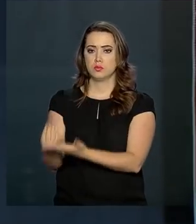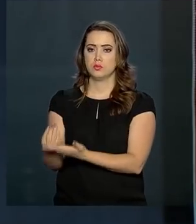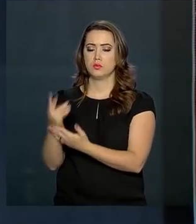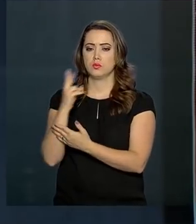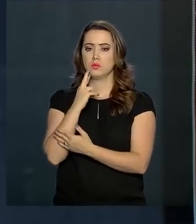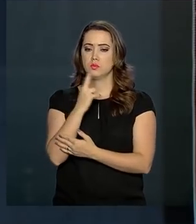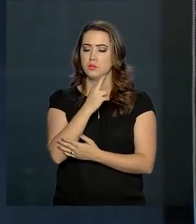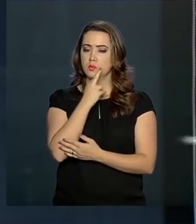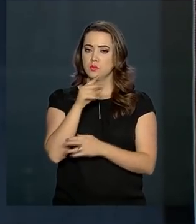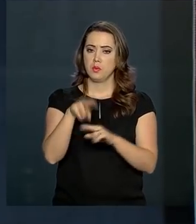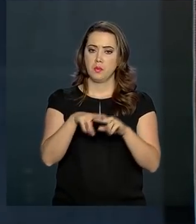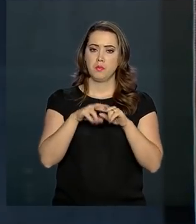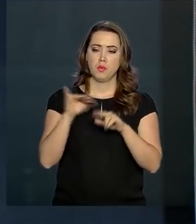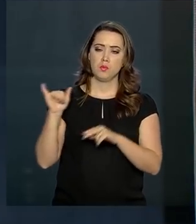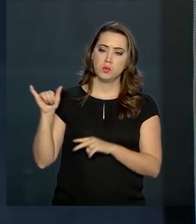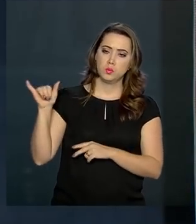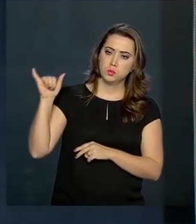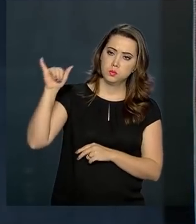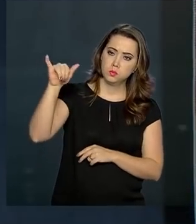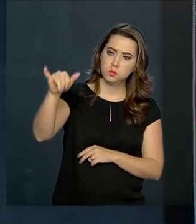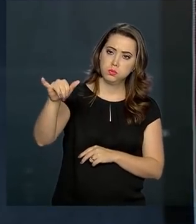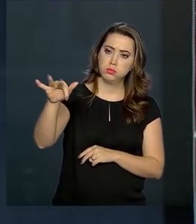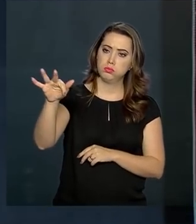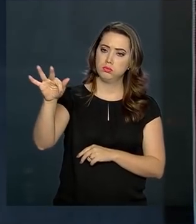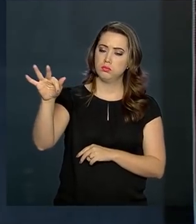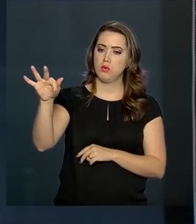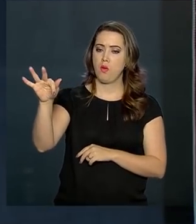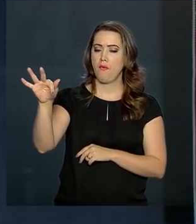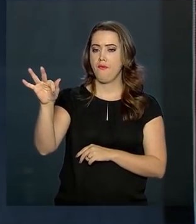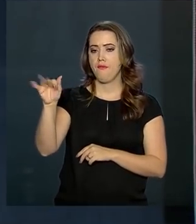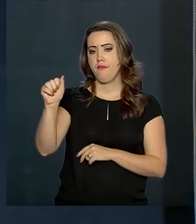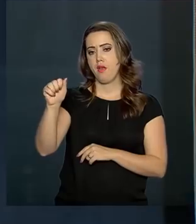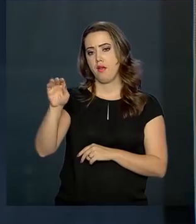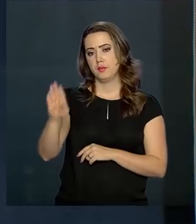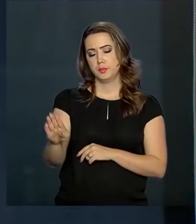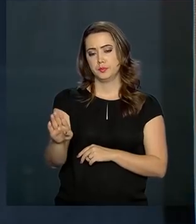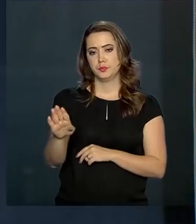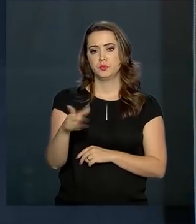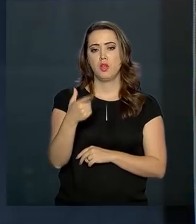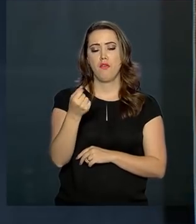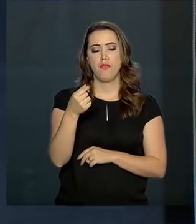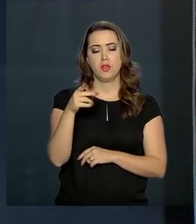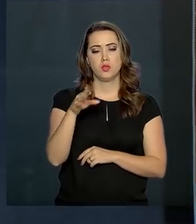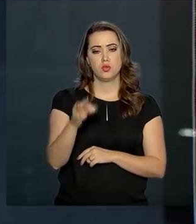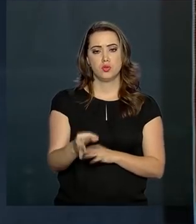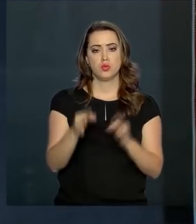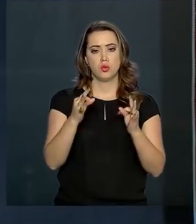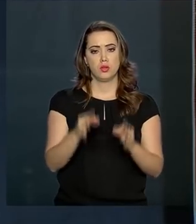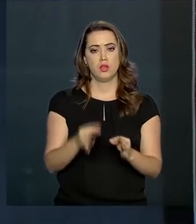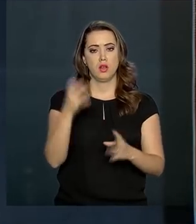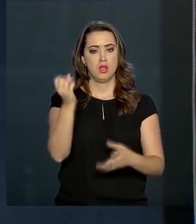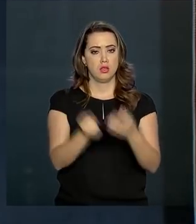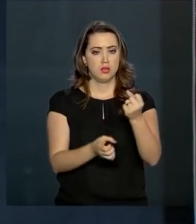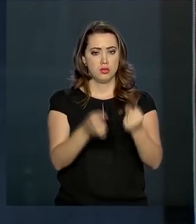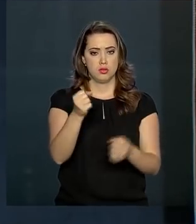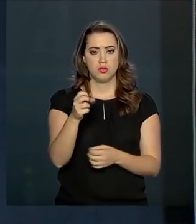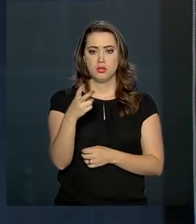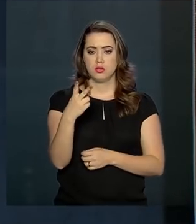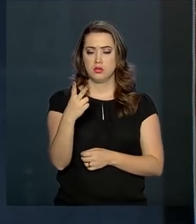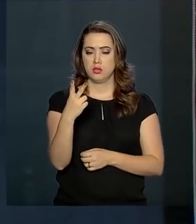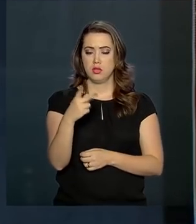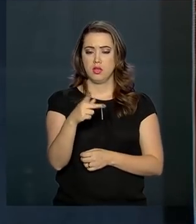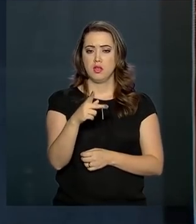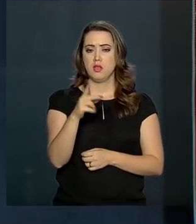Roraima por meio da Força Aérea Brasileira. São mais de 20 toneladas de leite e 500 kits de